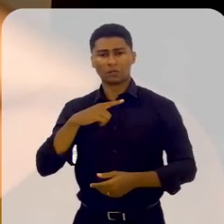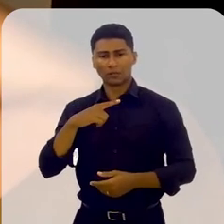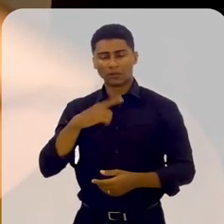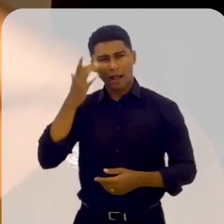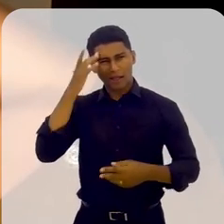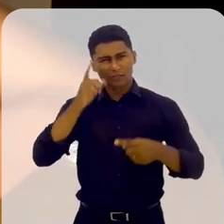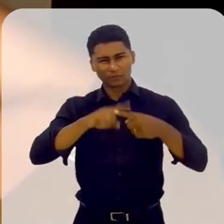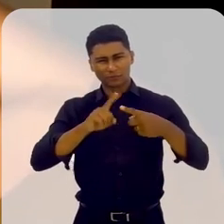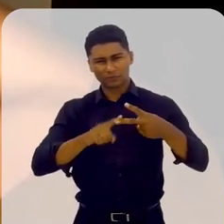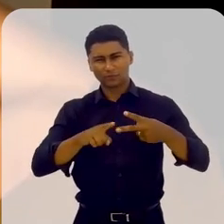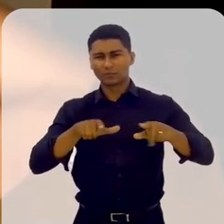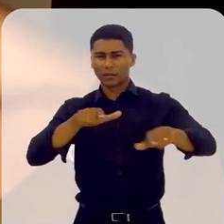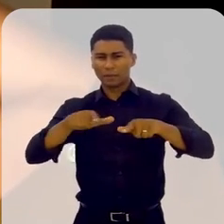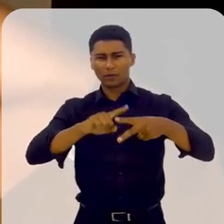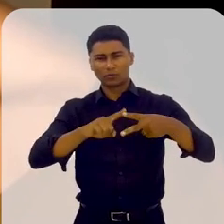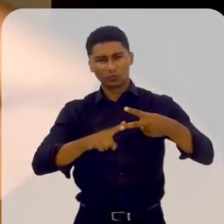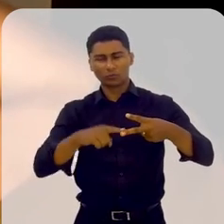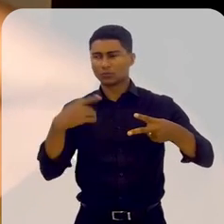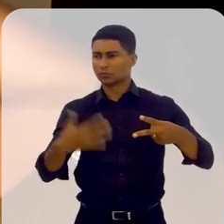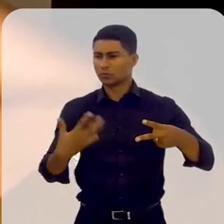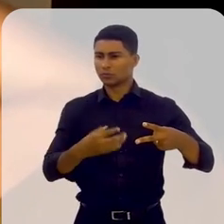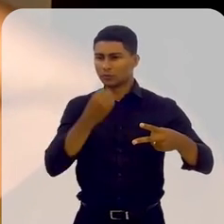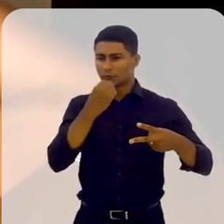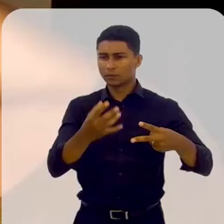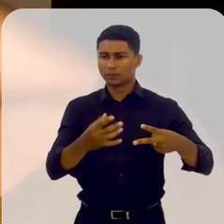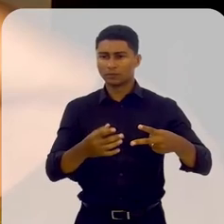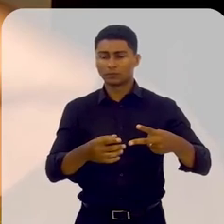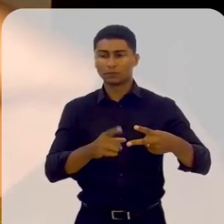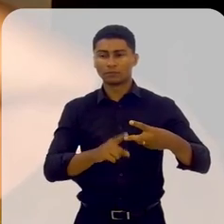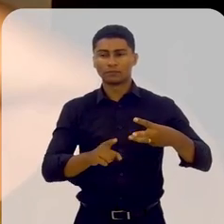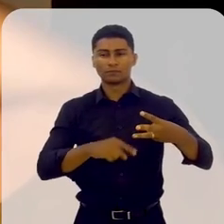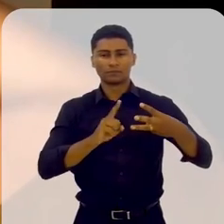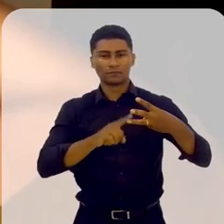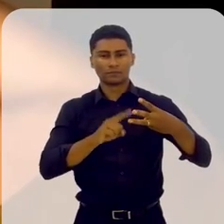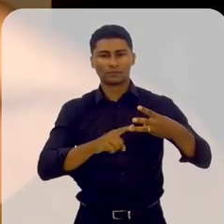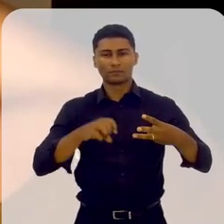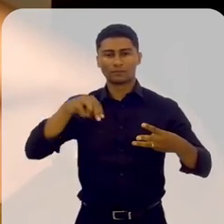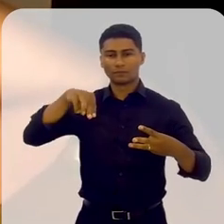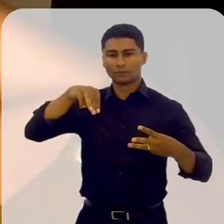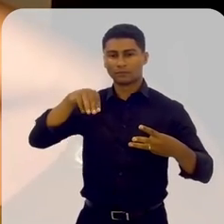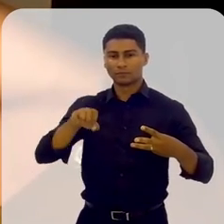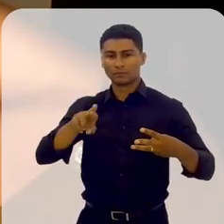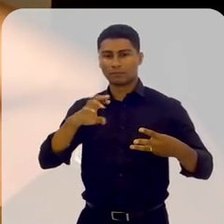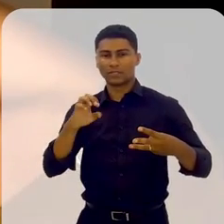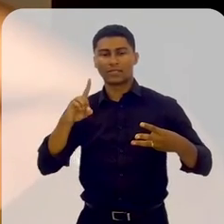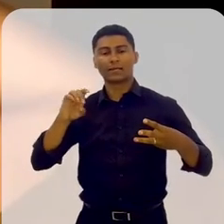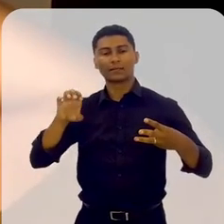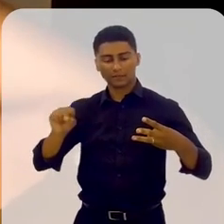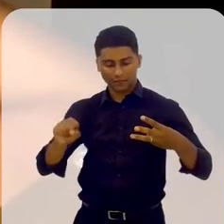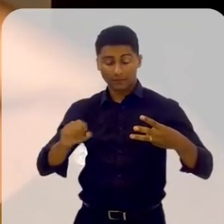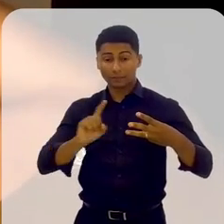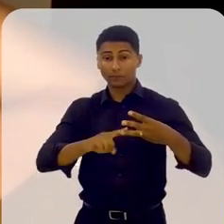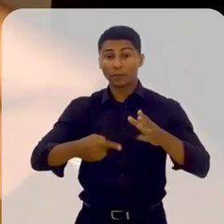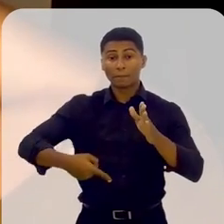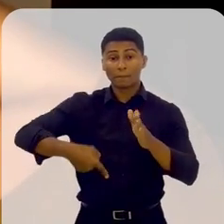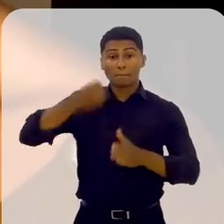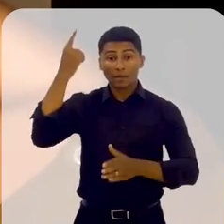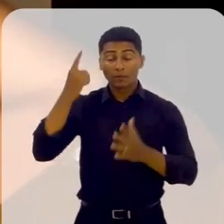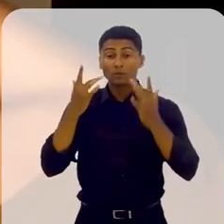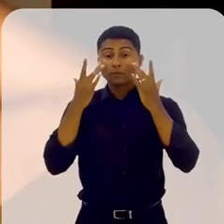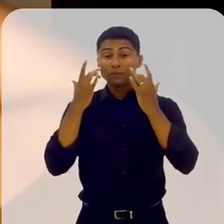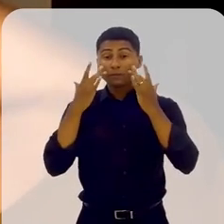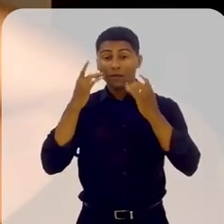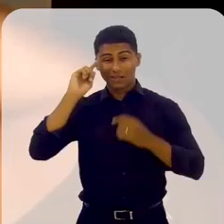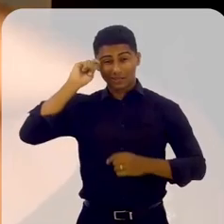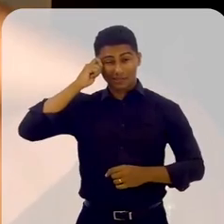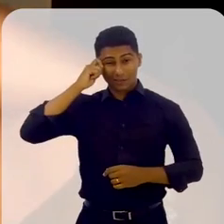Acho que esses são dois trabalhos que eu gosto de pontuar. E o Mercedes, que foi meu primeiro espetáculo negro, que foi onde eu